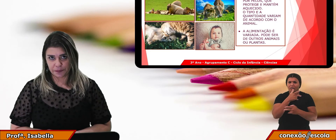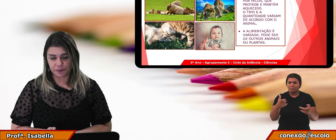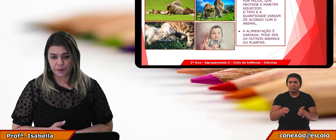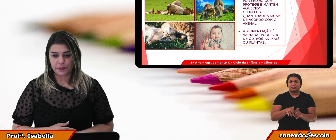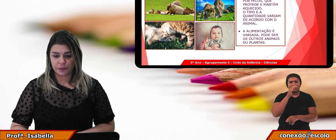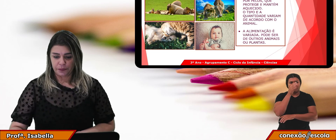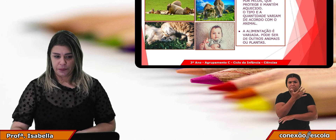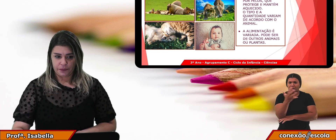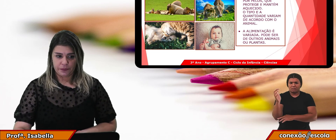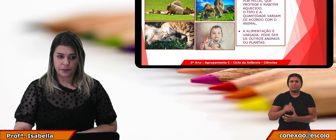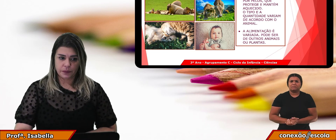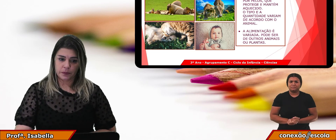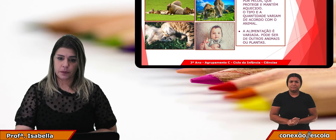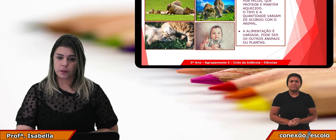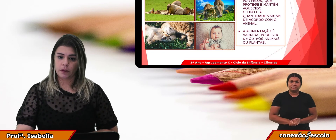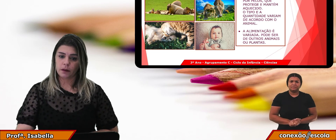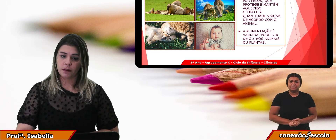também.